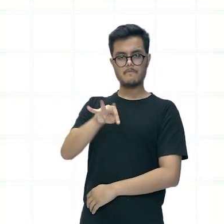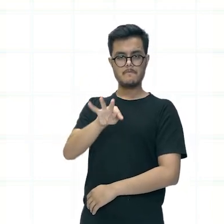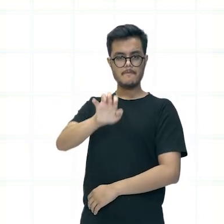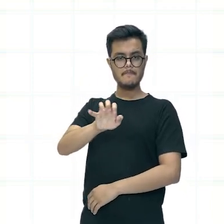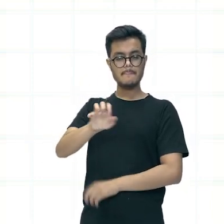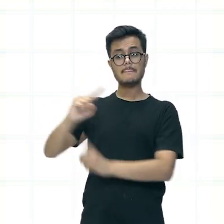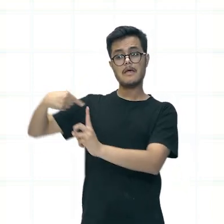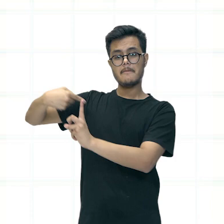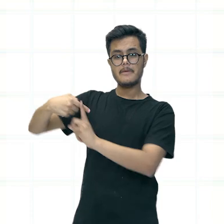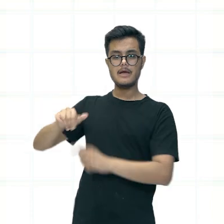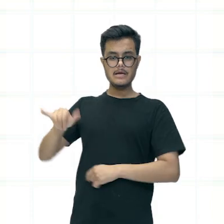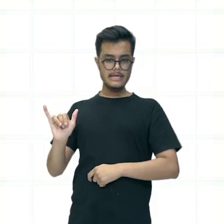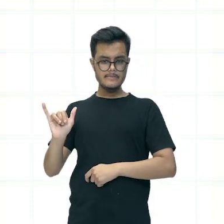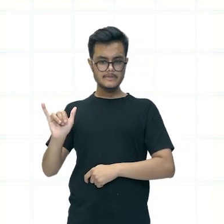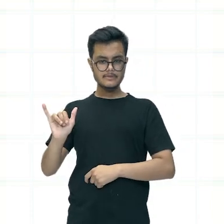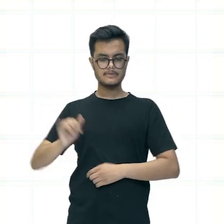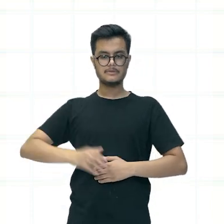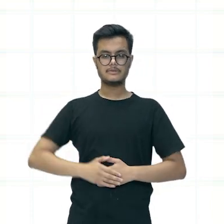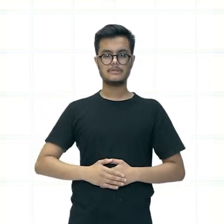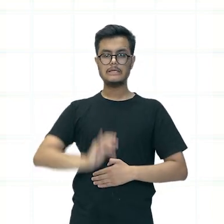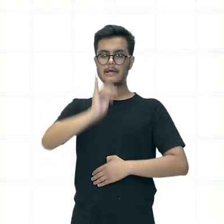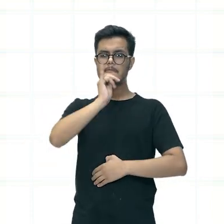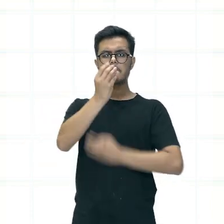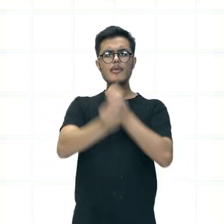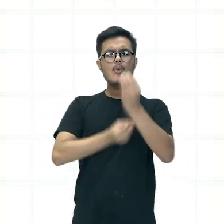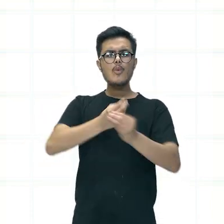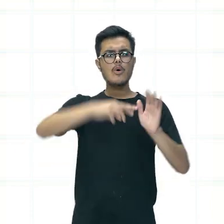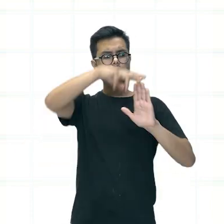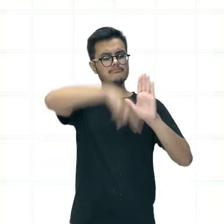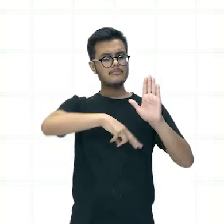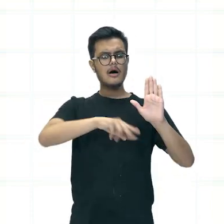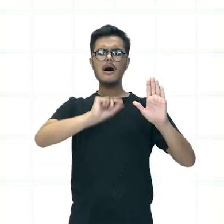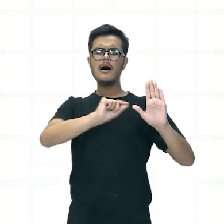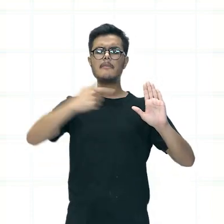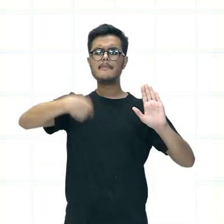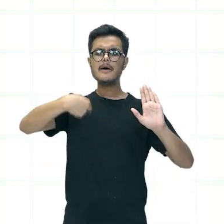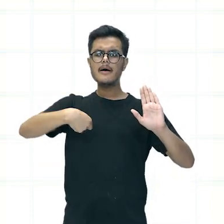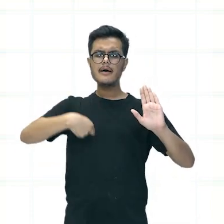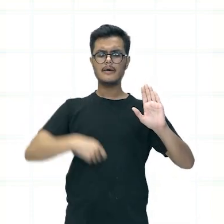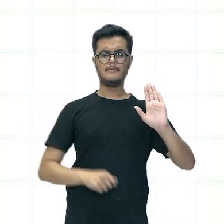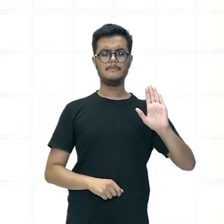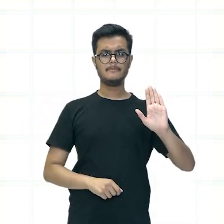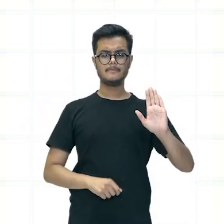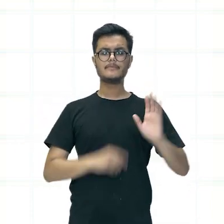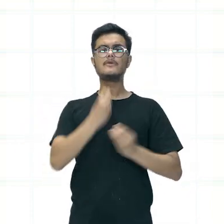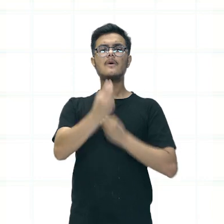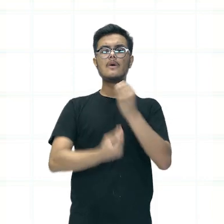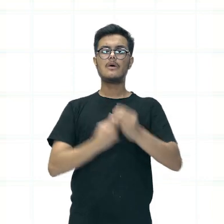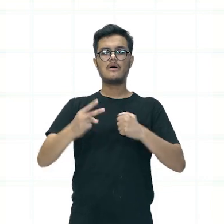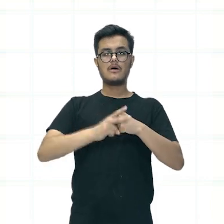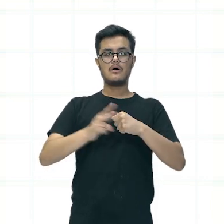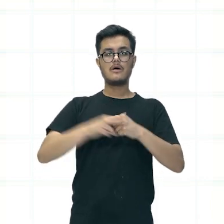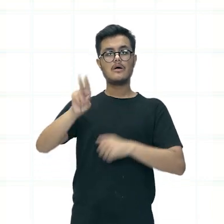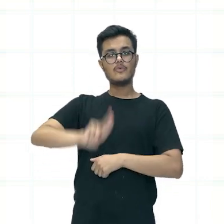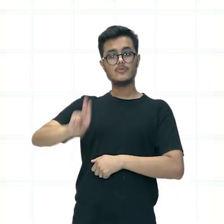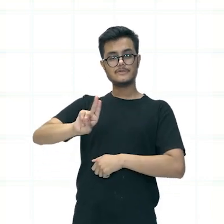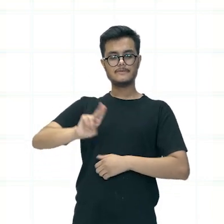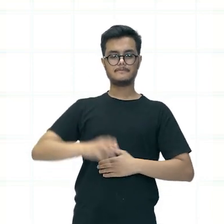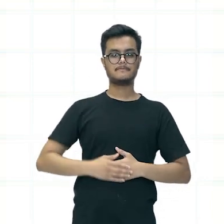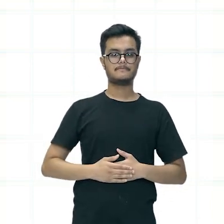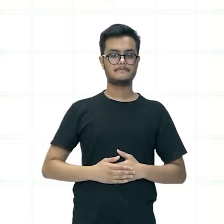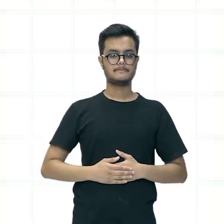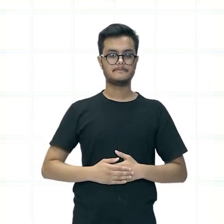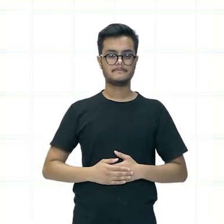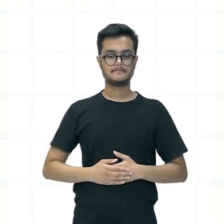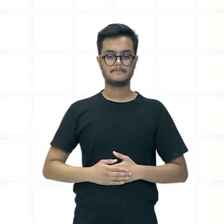e Y. O que eu vou fazer? Qual é o comando aqui ao usar os verbos no passado?